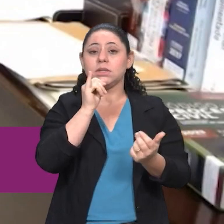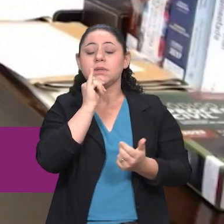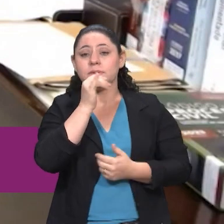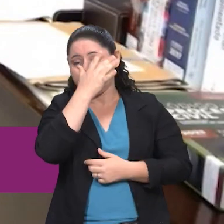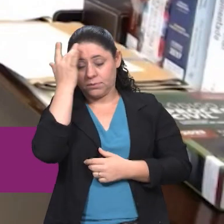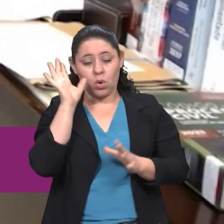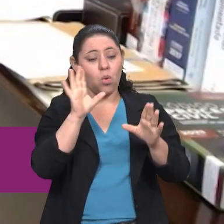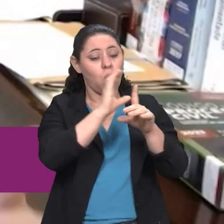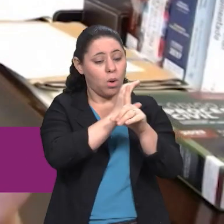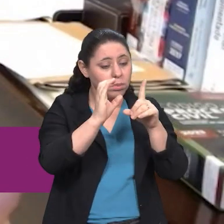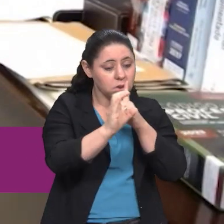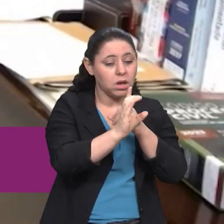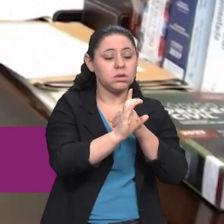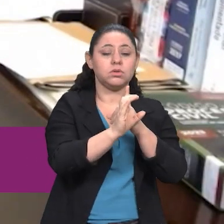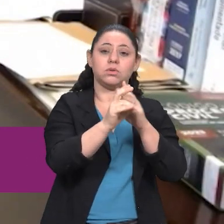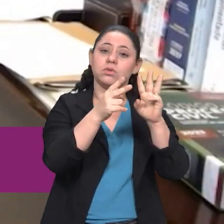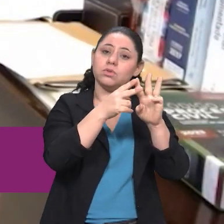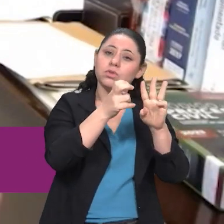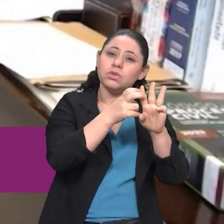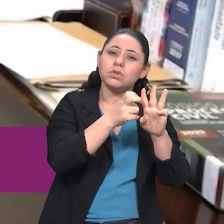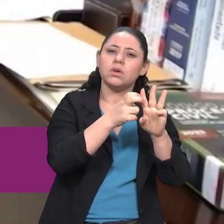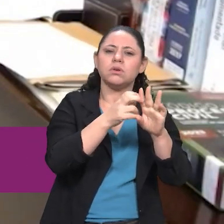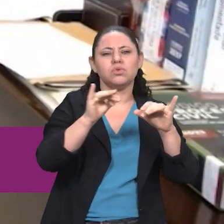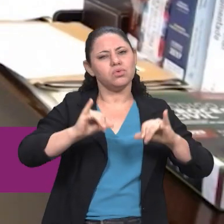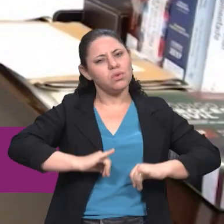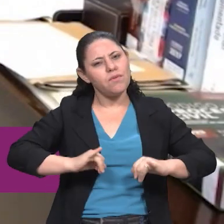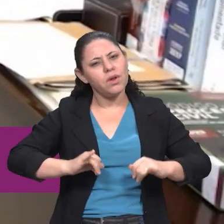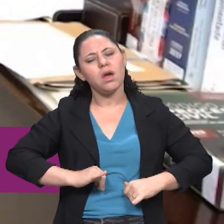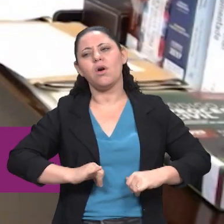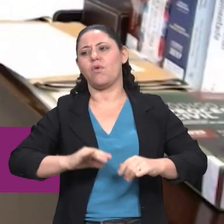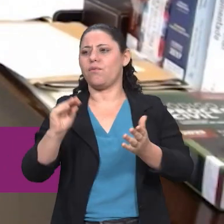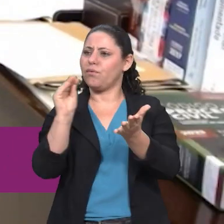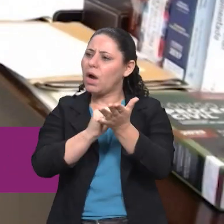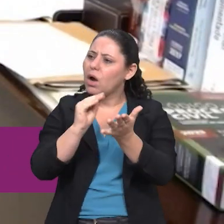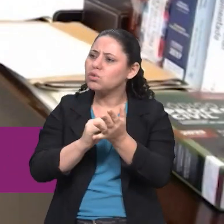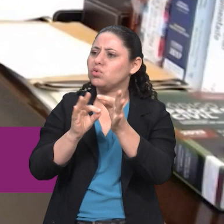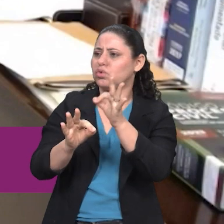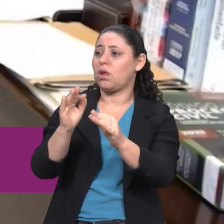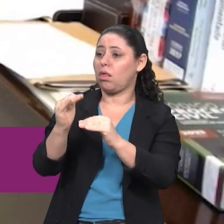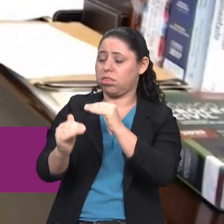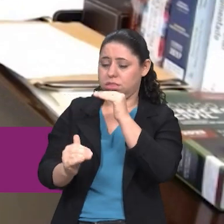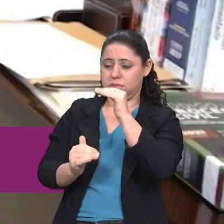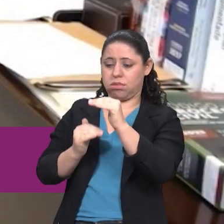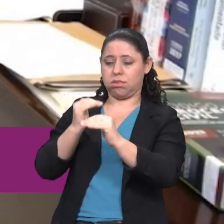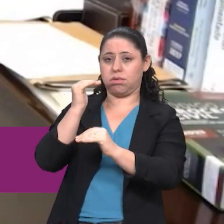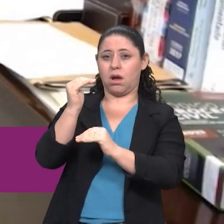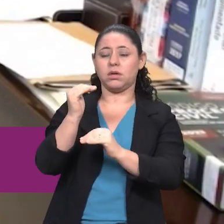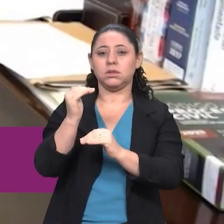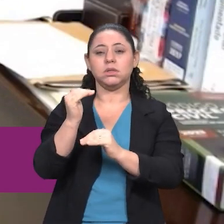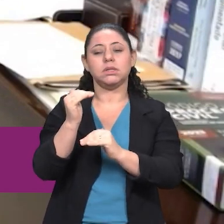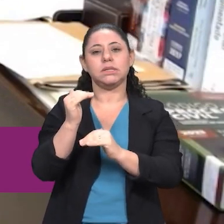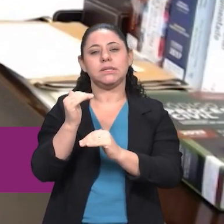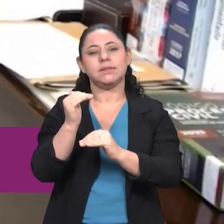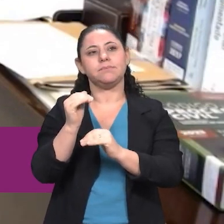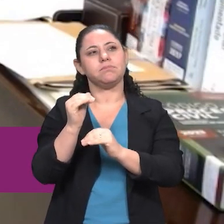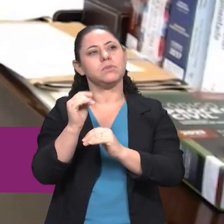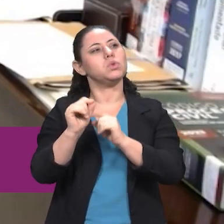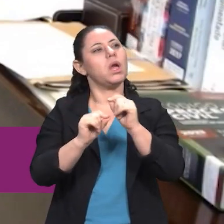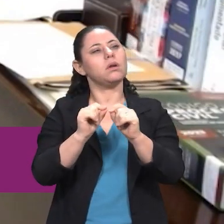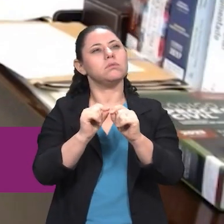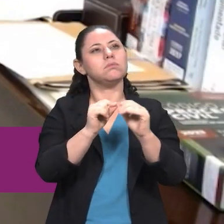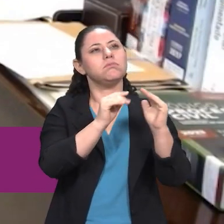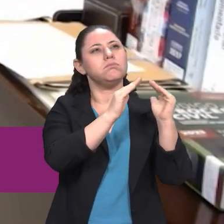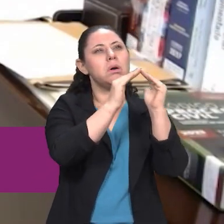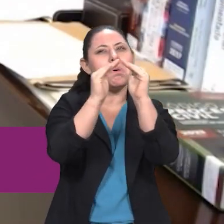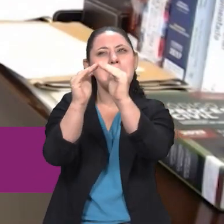só no Brasil, mas no mundo inteiro, sofreram injustiças, houve o avanço do progresso, houve o avanço das